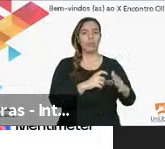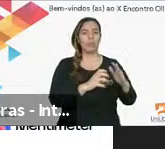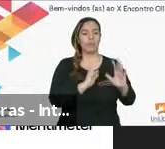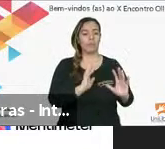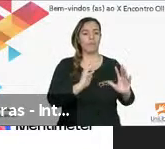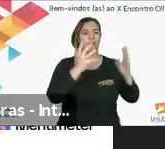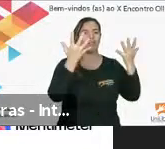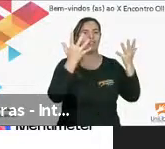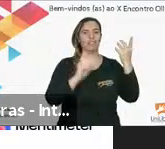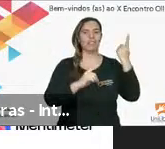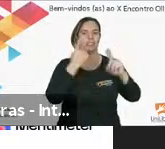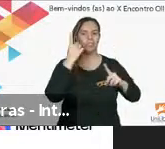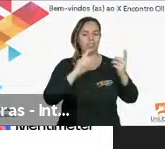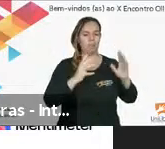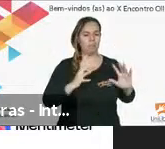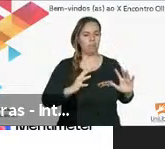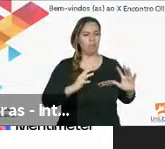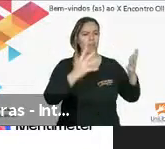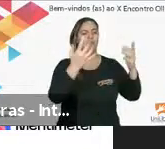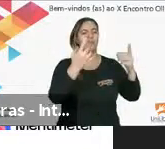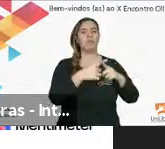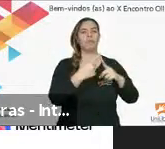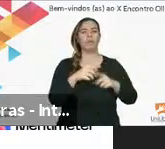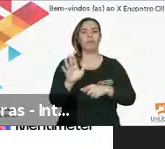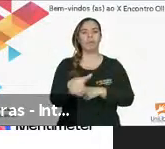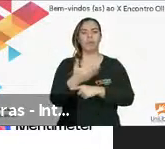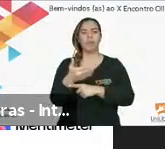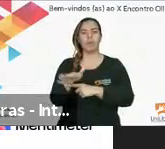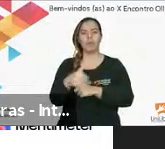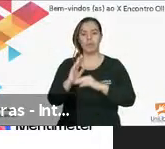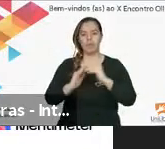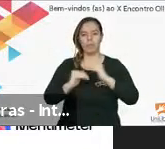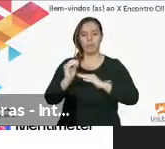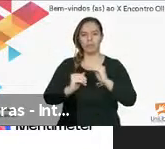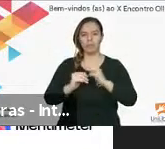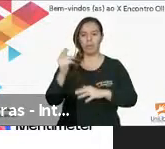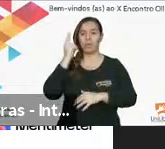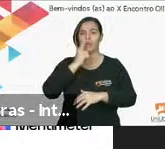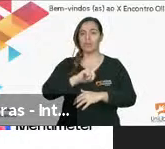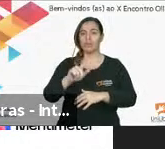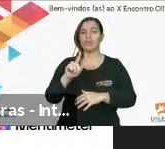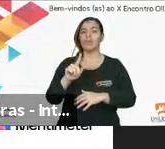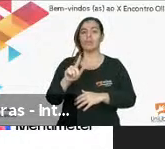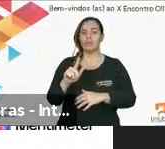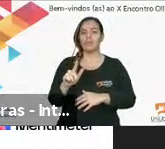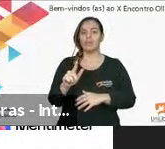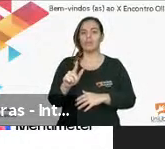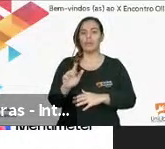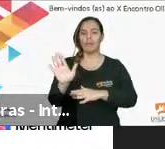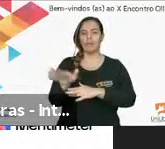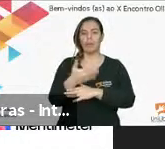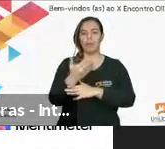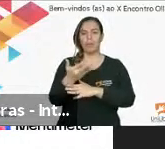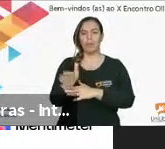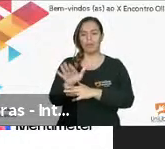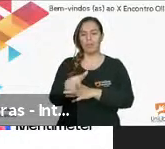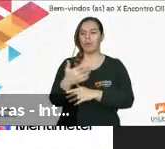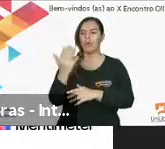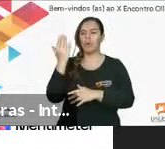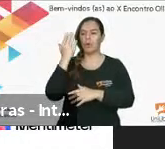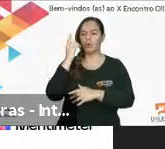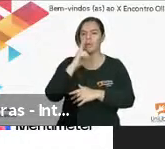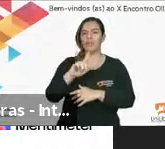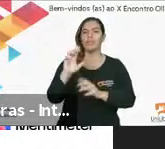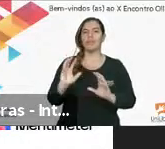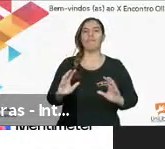Chile, porque um tenista chileno ganhou um jogo de tênis, e era uma festa grande, e